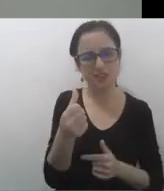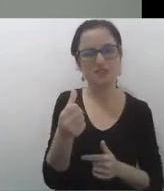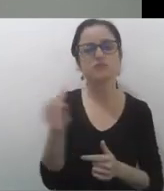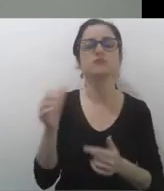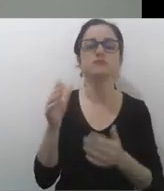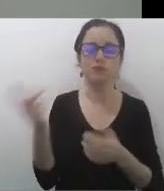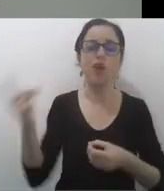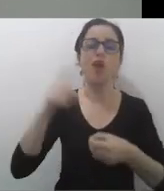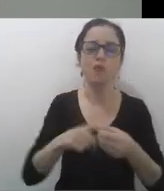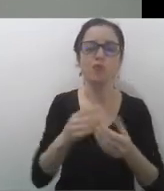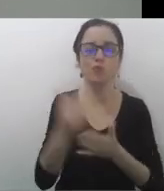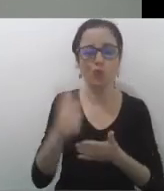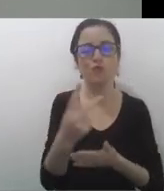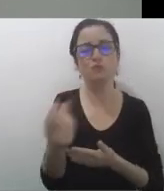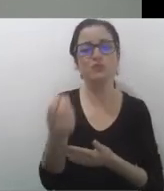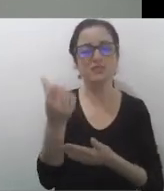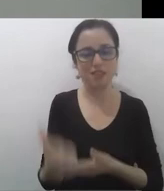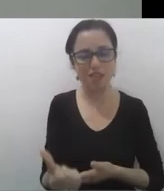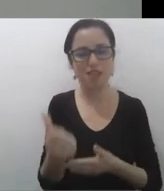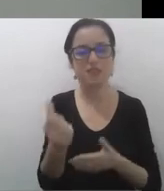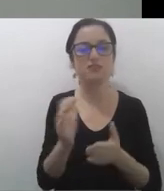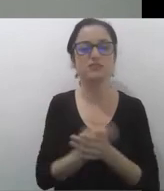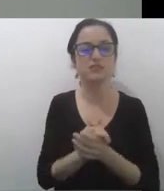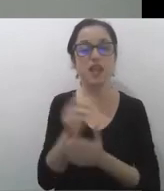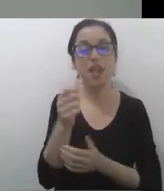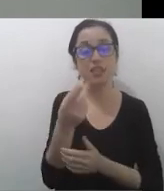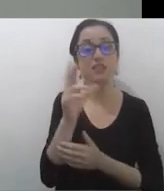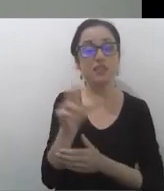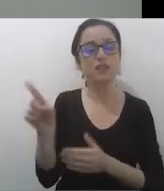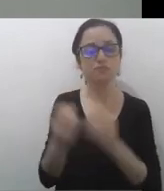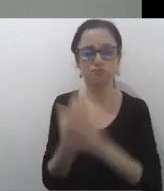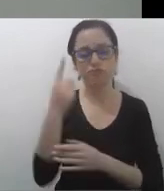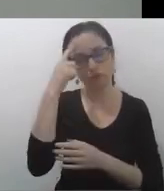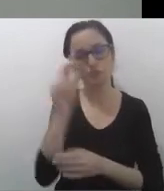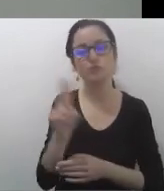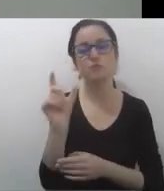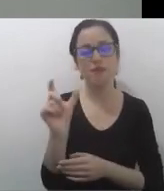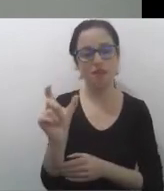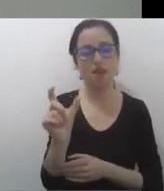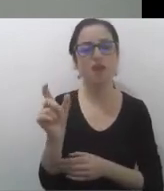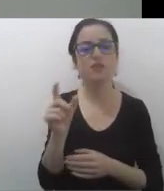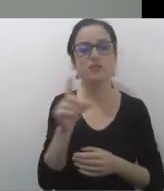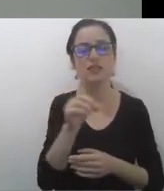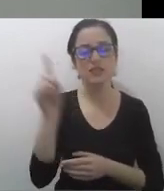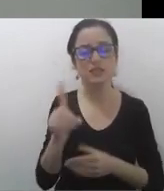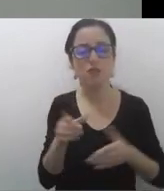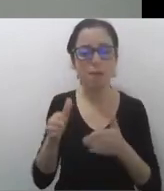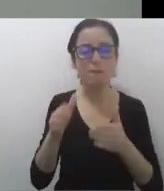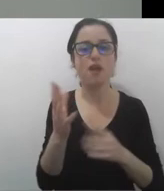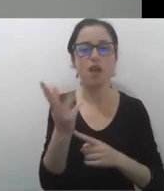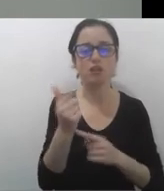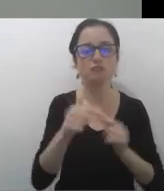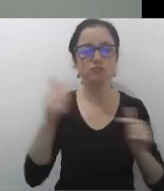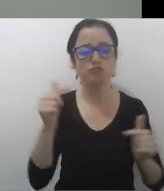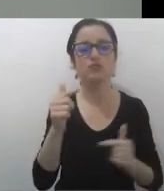Concreta 56 foi reeditada em 2006, né, ele usa esse termo, design na órbita da